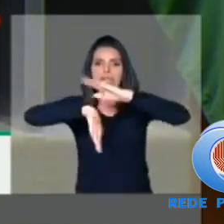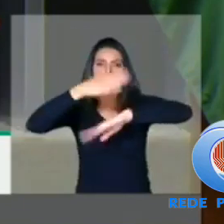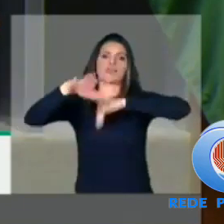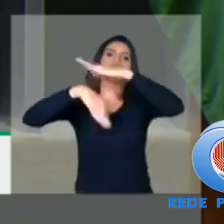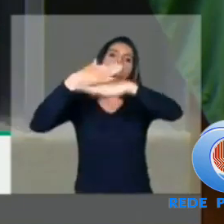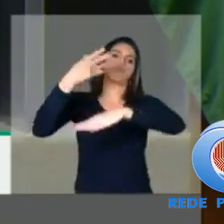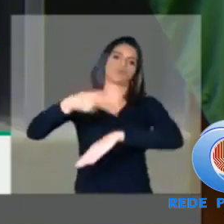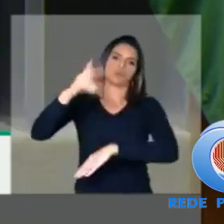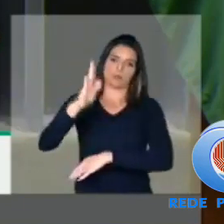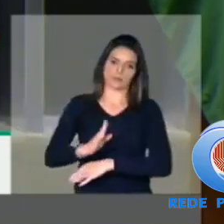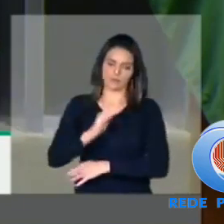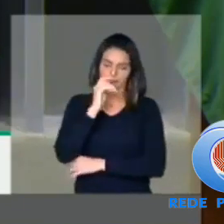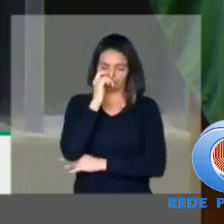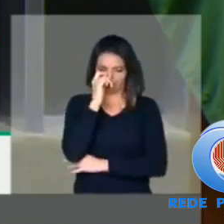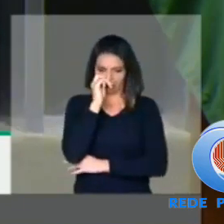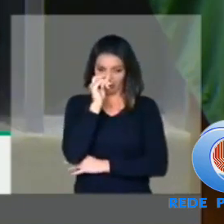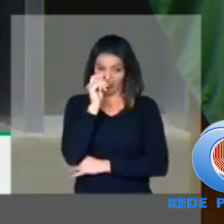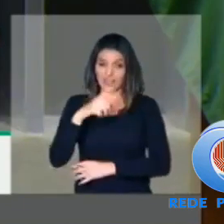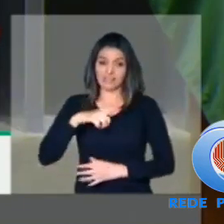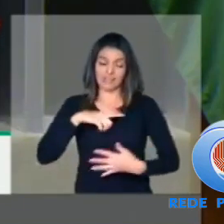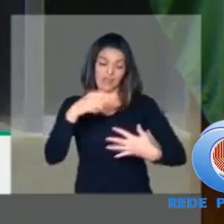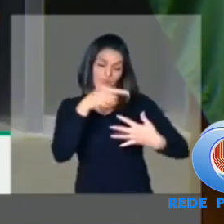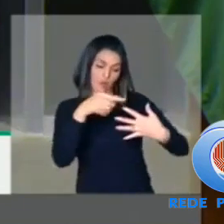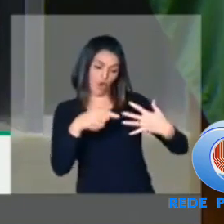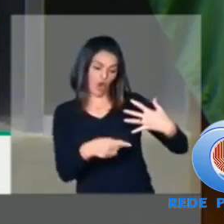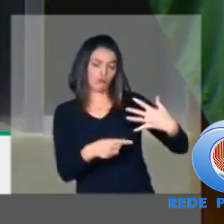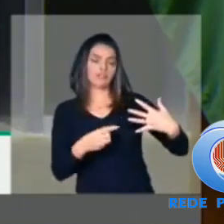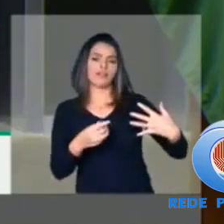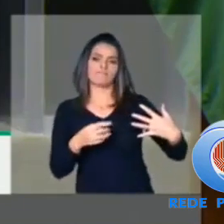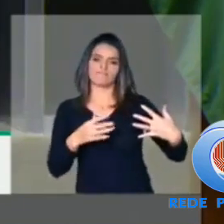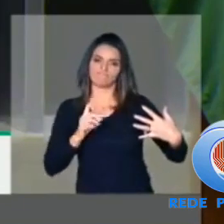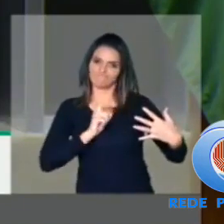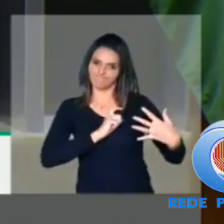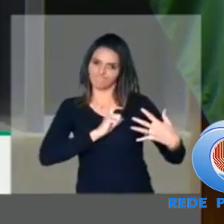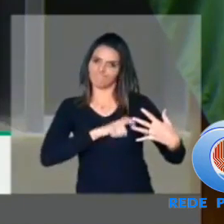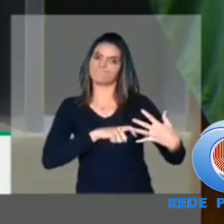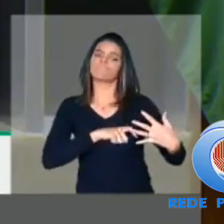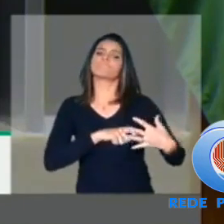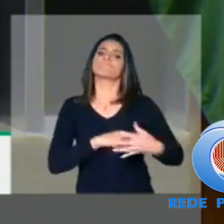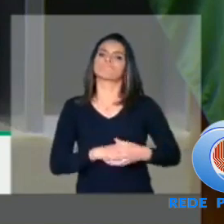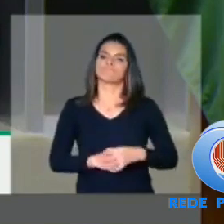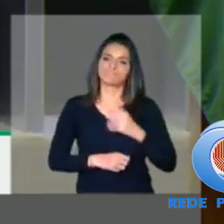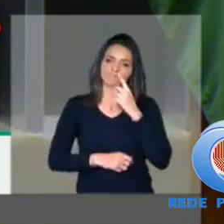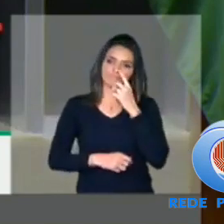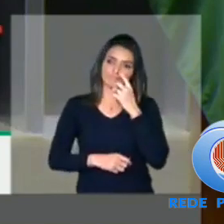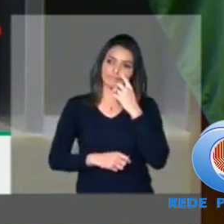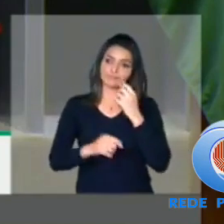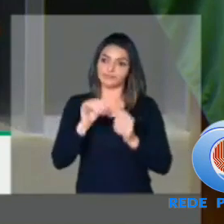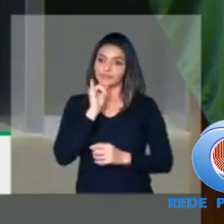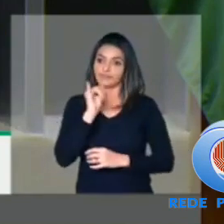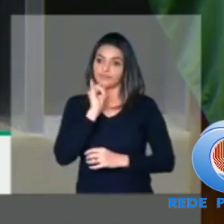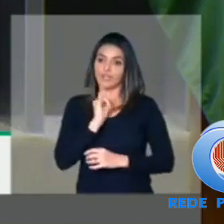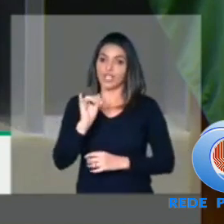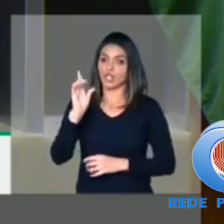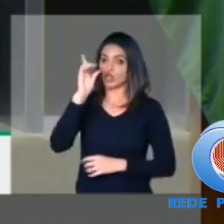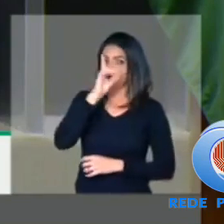consideramos particularmente perversos. A questão da redução da folga ao domingo